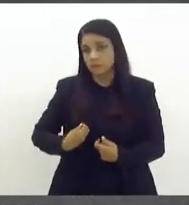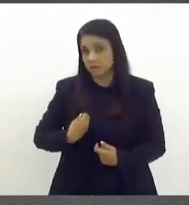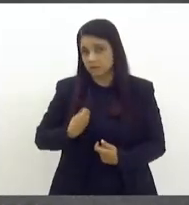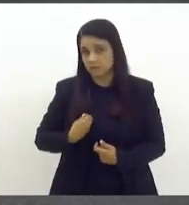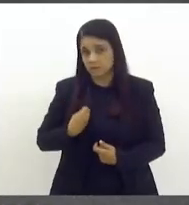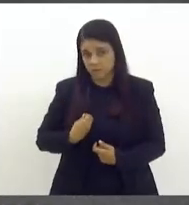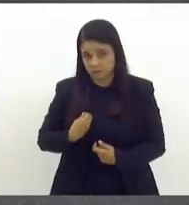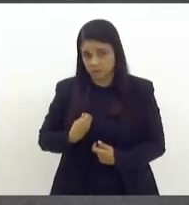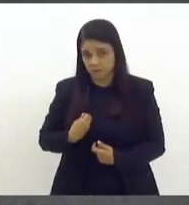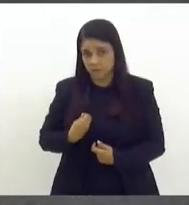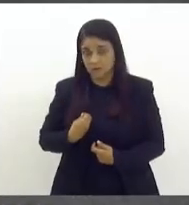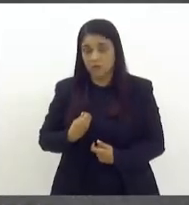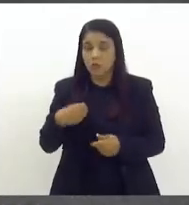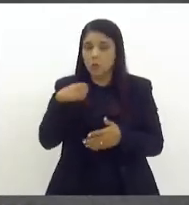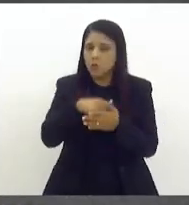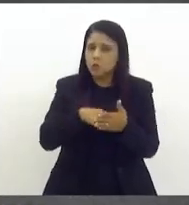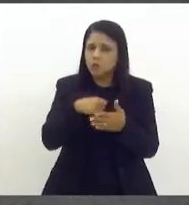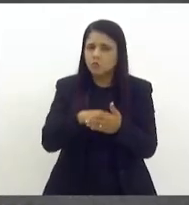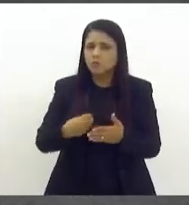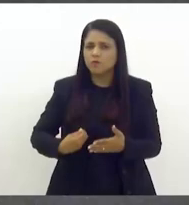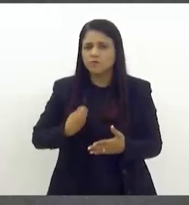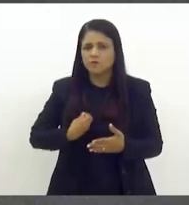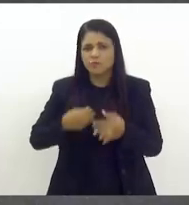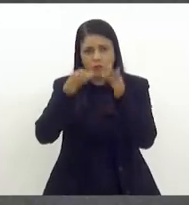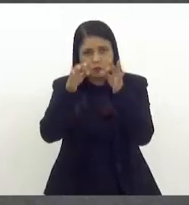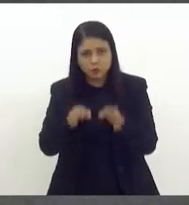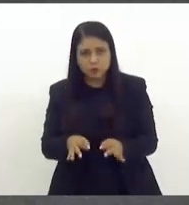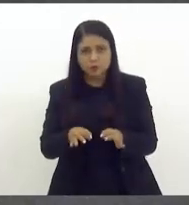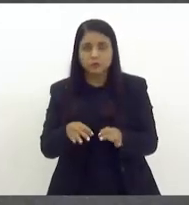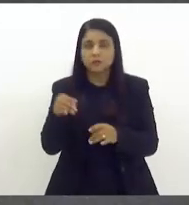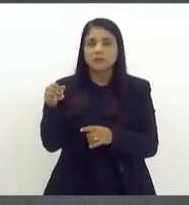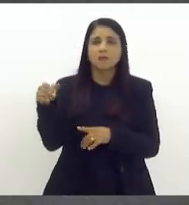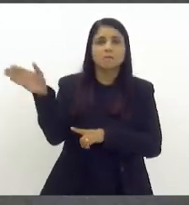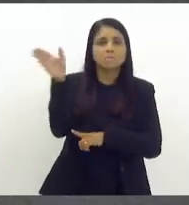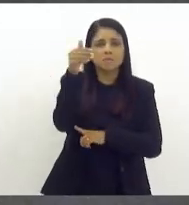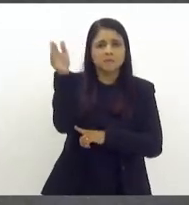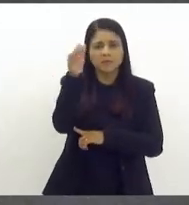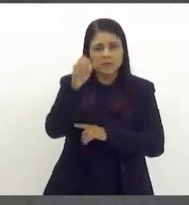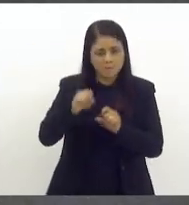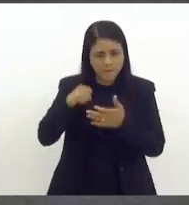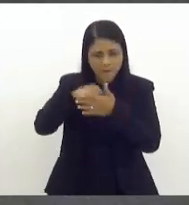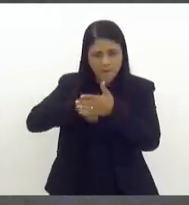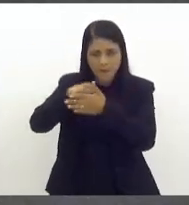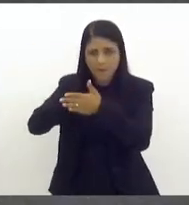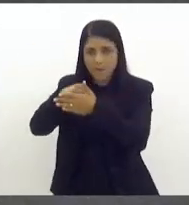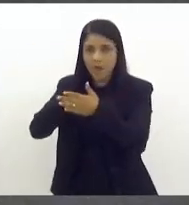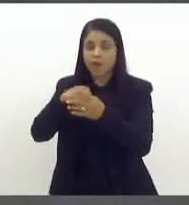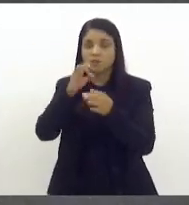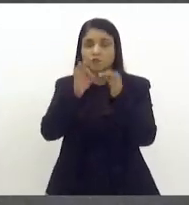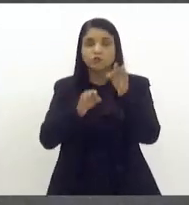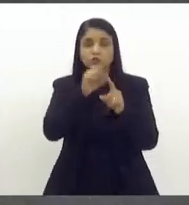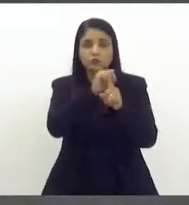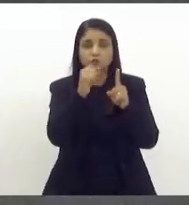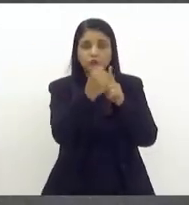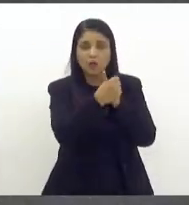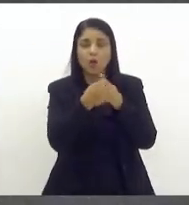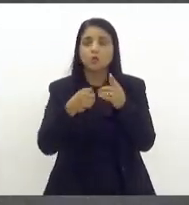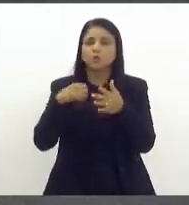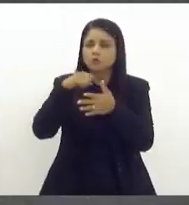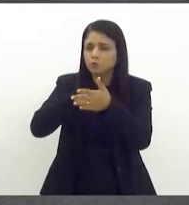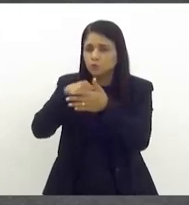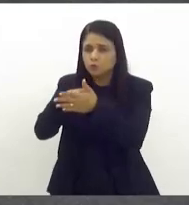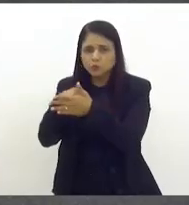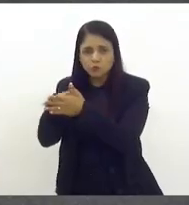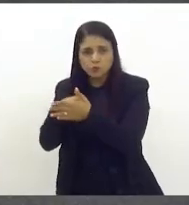por uma vida justa cuja Bandeira máxima é a justiça social temos que ter no nosso hall de lutas diárias